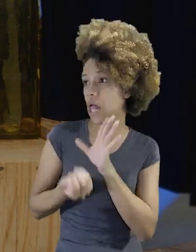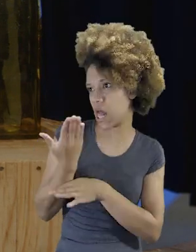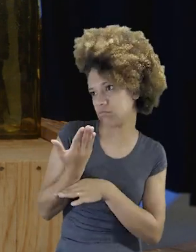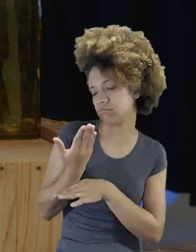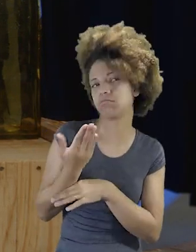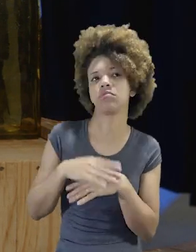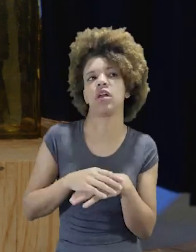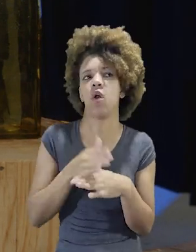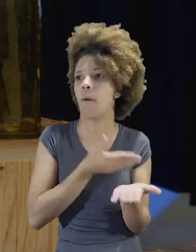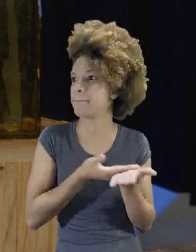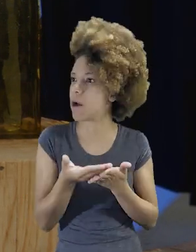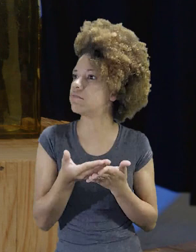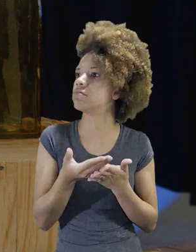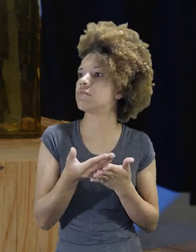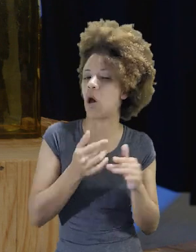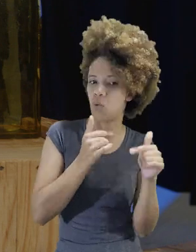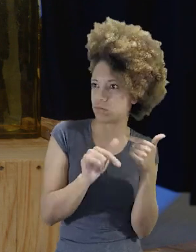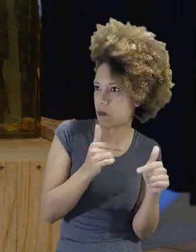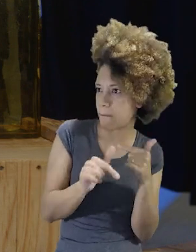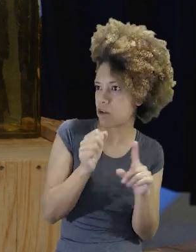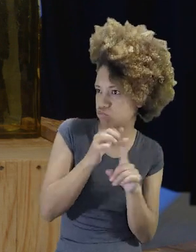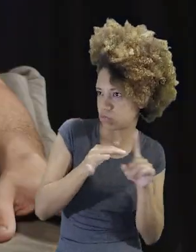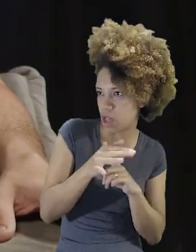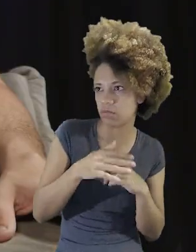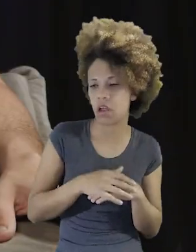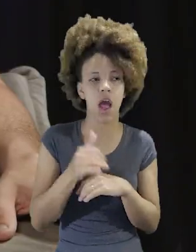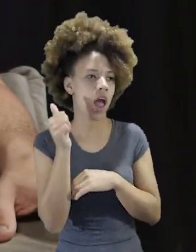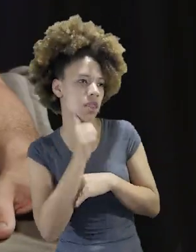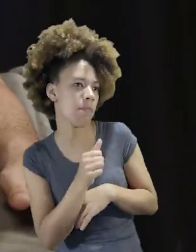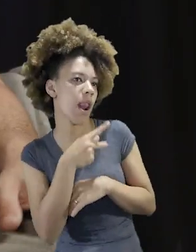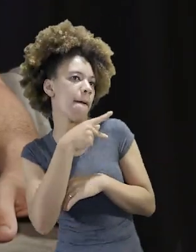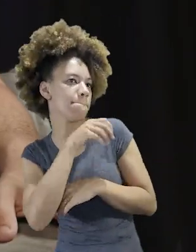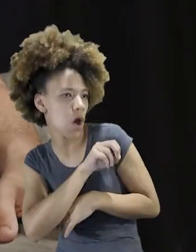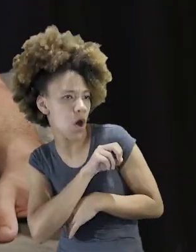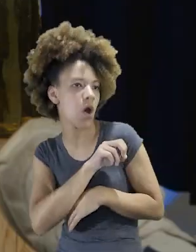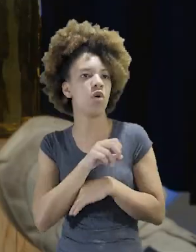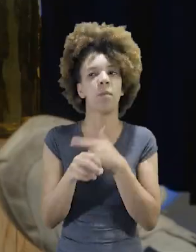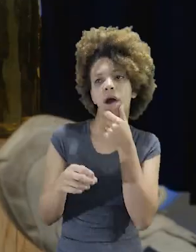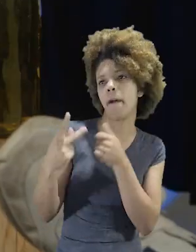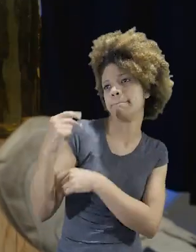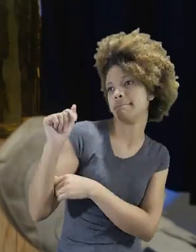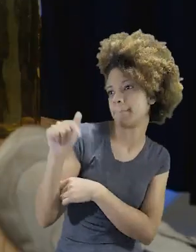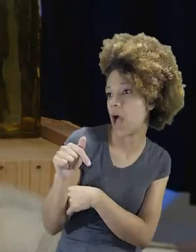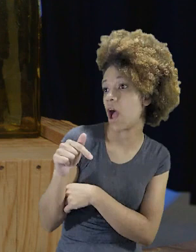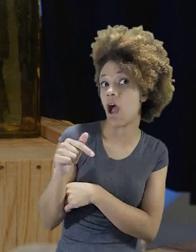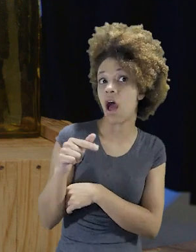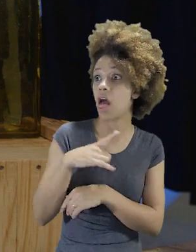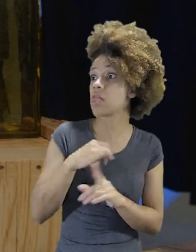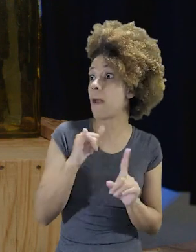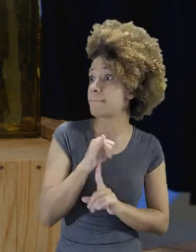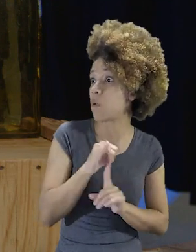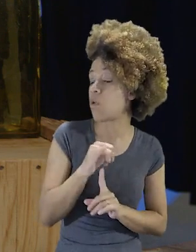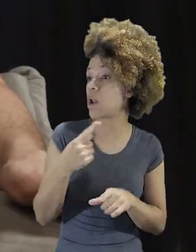ele lança quando ele começa a fazer o trabalho dele as meninas ele sofre bullying porque as músicas